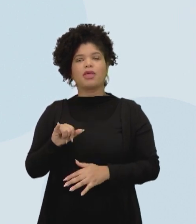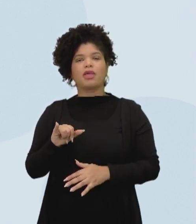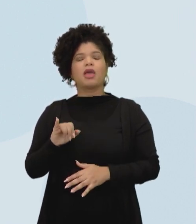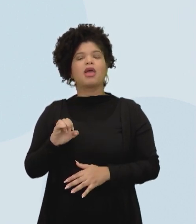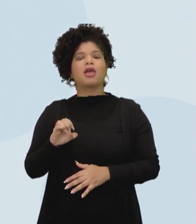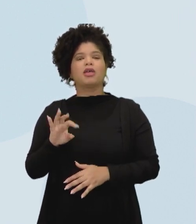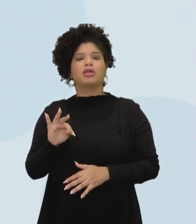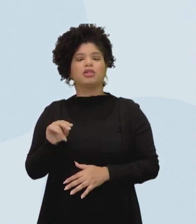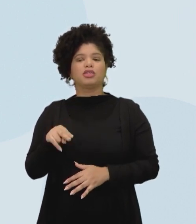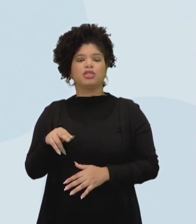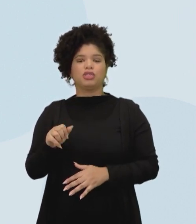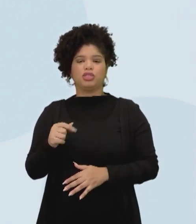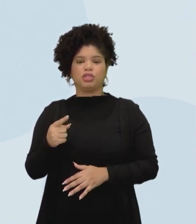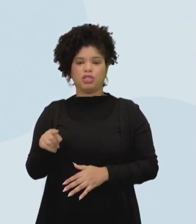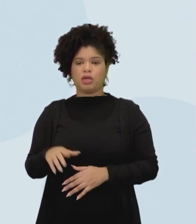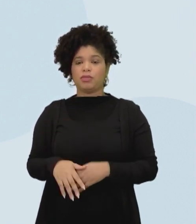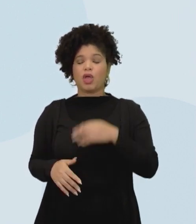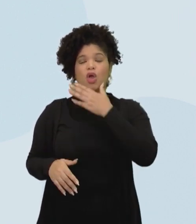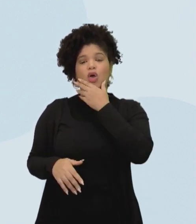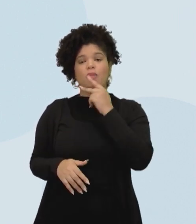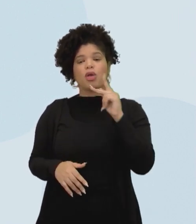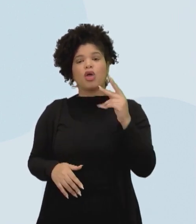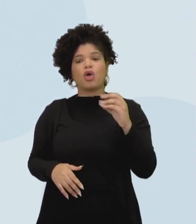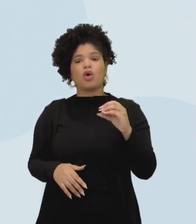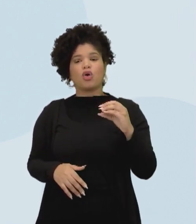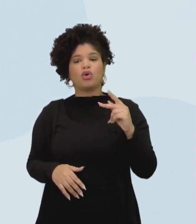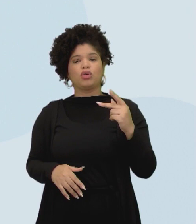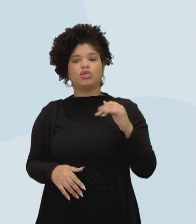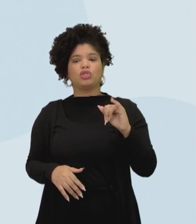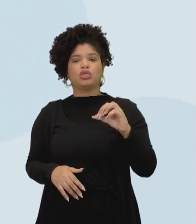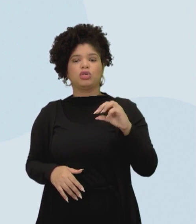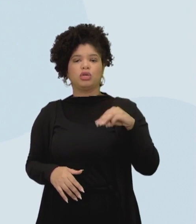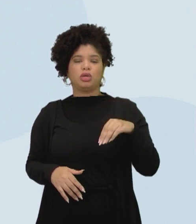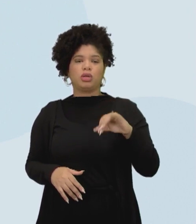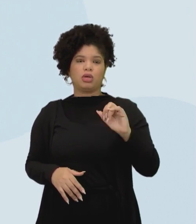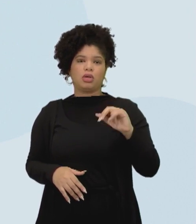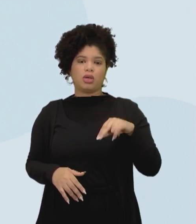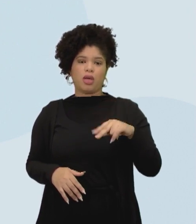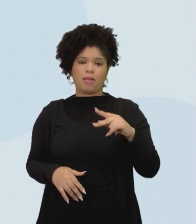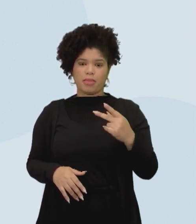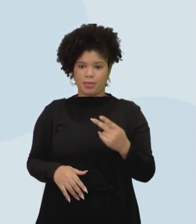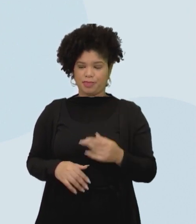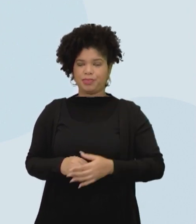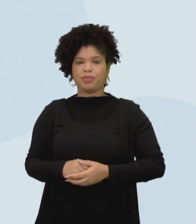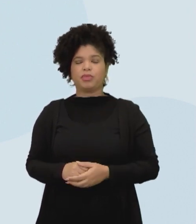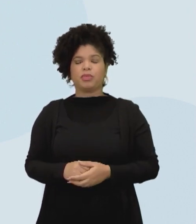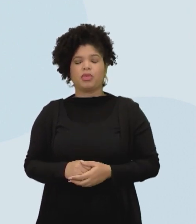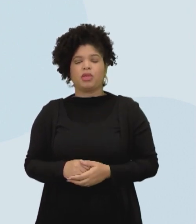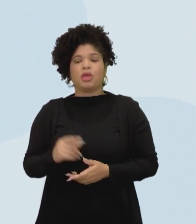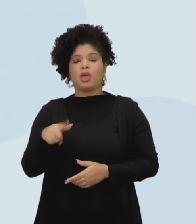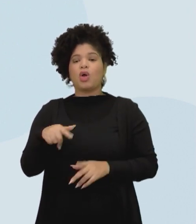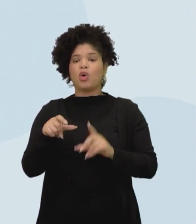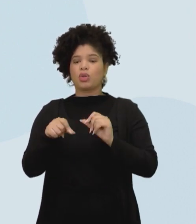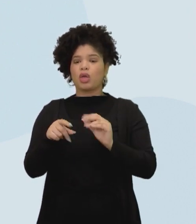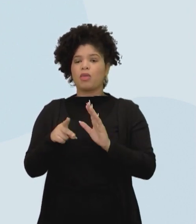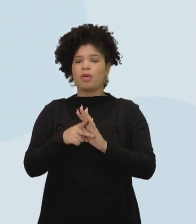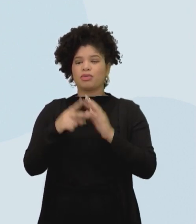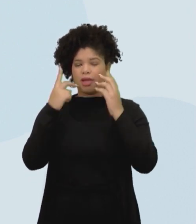na tela enquanto a gente vai falando sobre este processo. É um processo mais violento, né, que tem